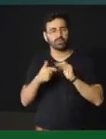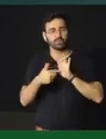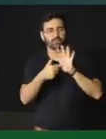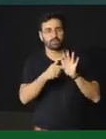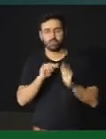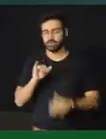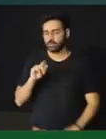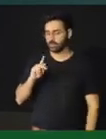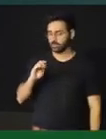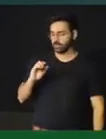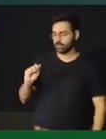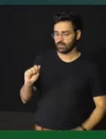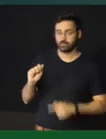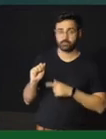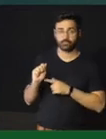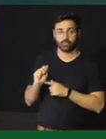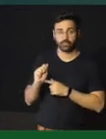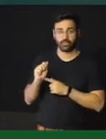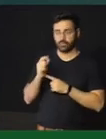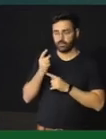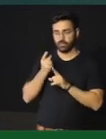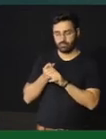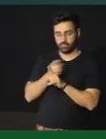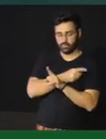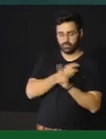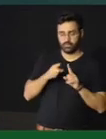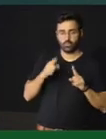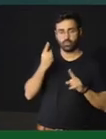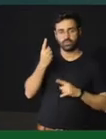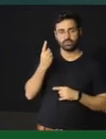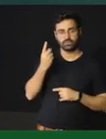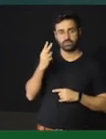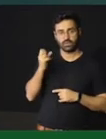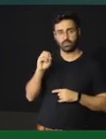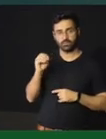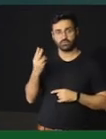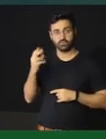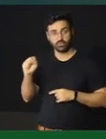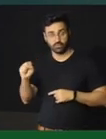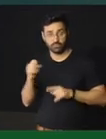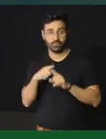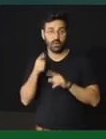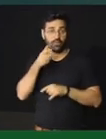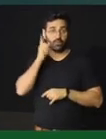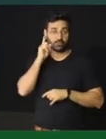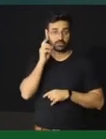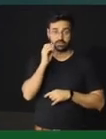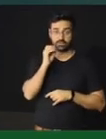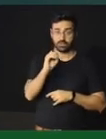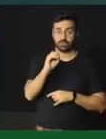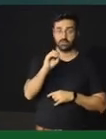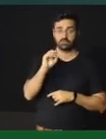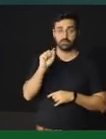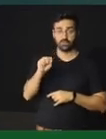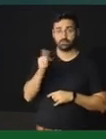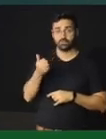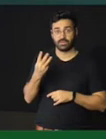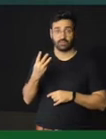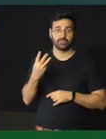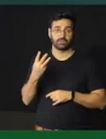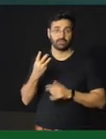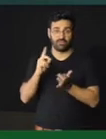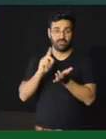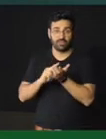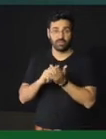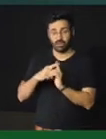IPCA eh pro último período de 0.28 IPCA Saiu ontem foi 0.13 foi menos da